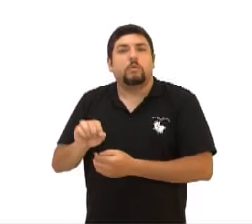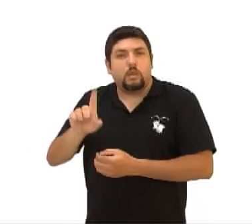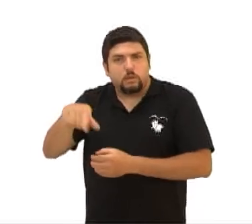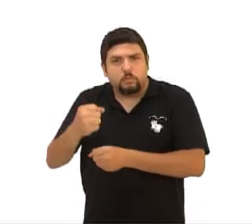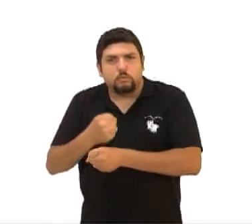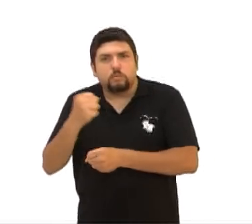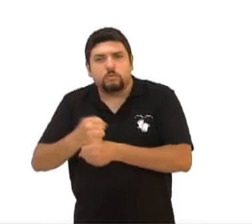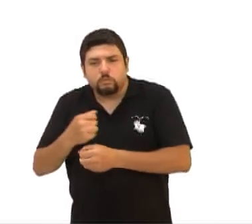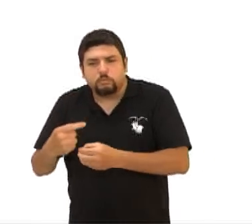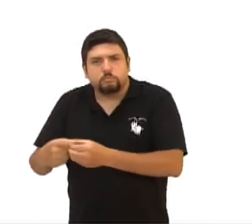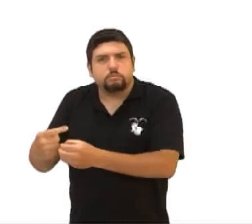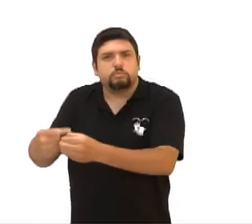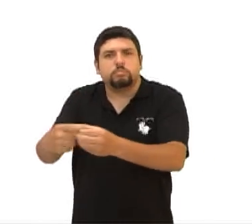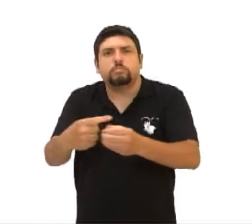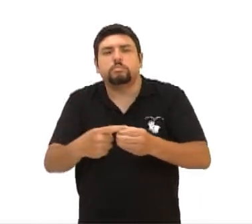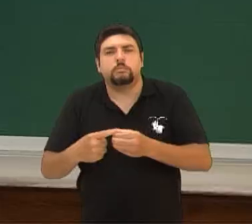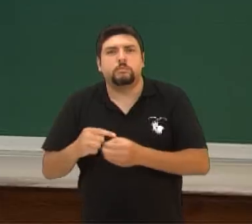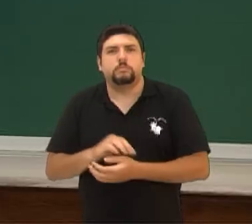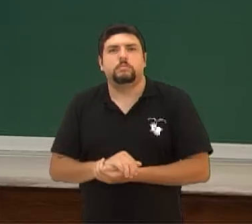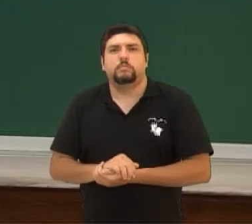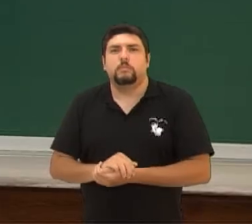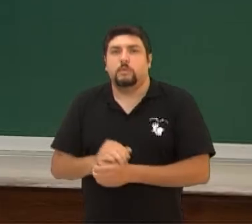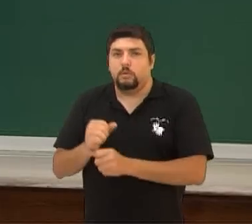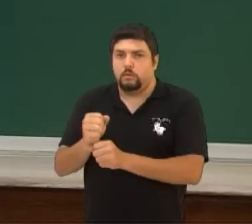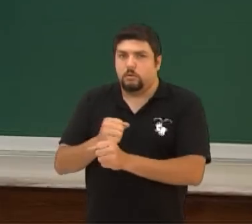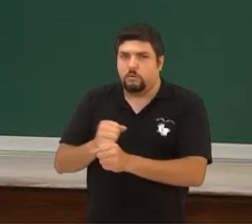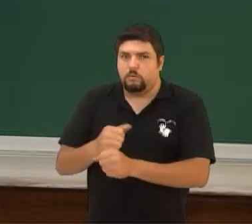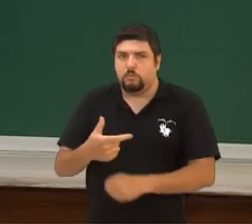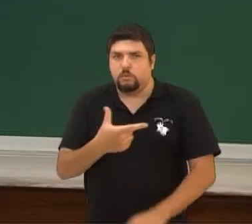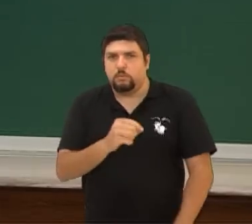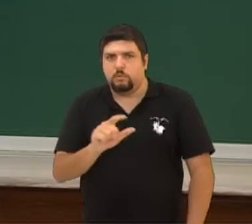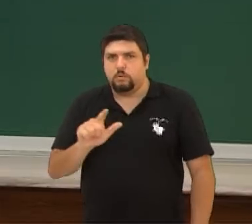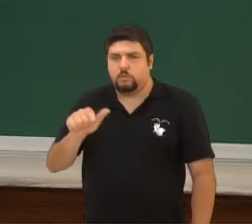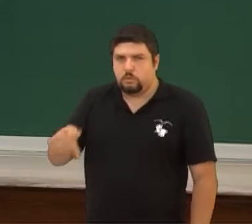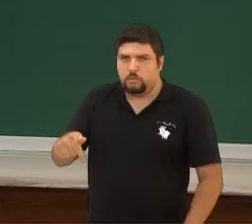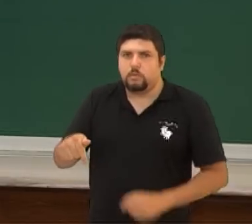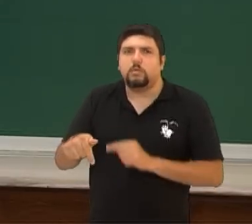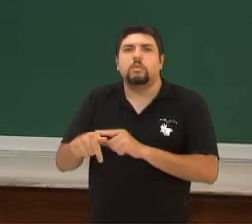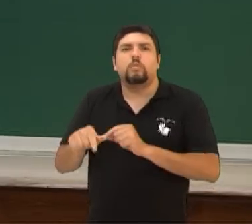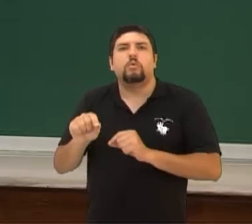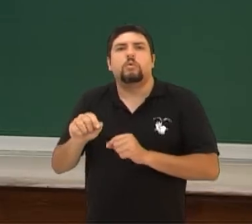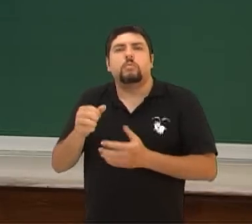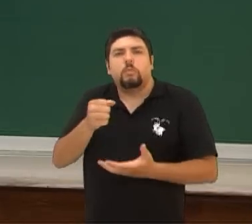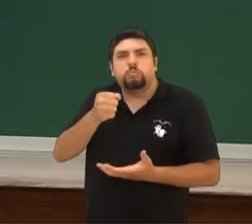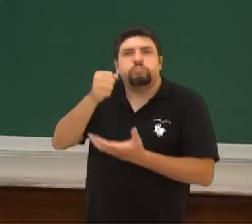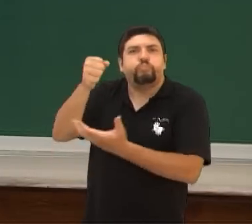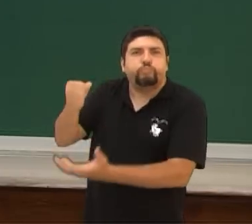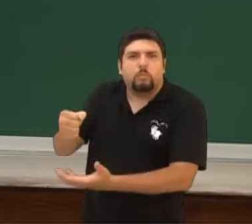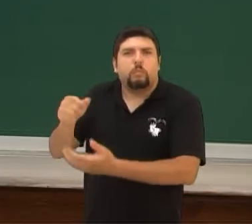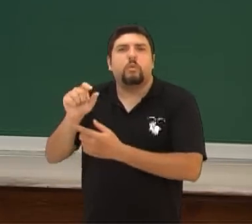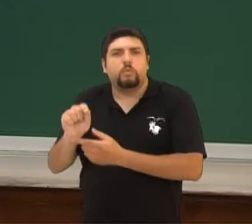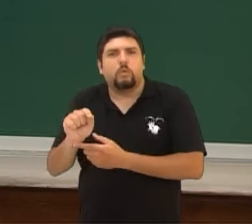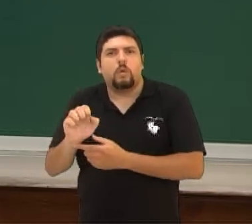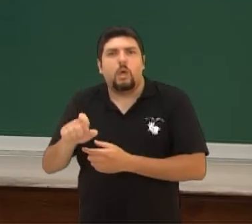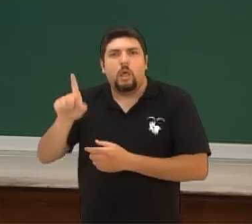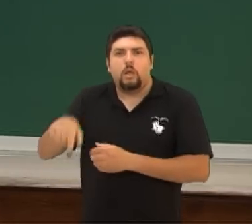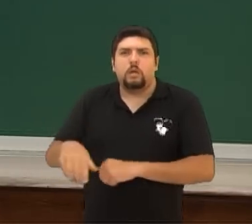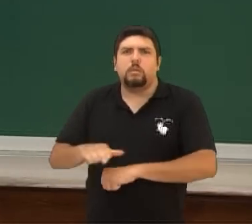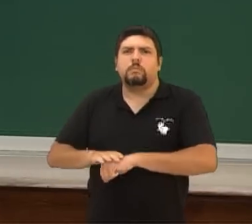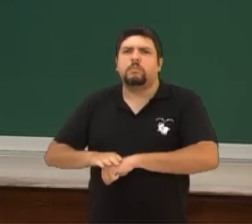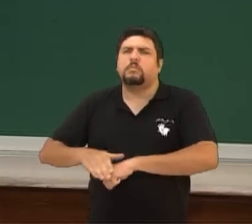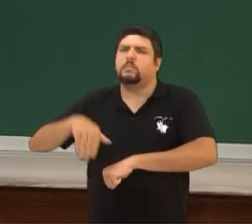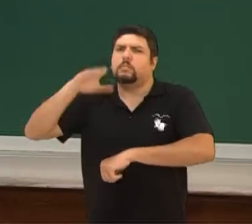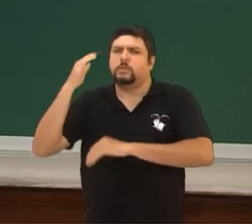de urbanização, né? Então ela foi premiada lá em 2017 como uma distribuidora que mais cresceu